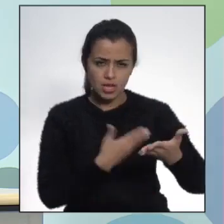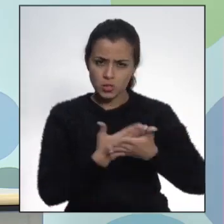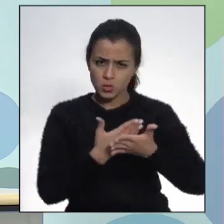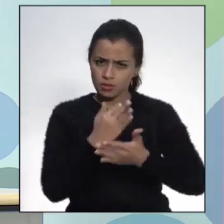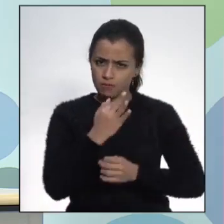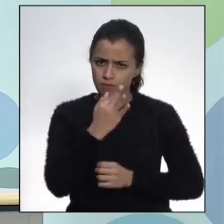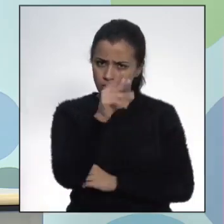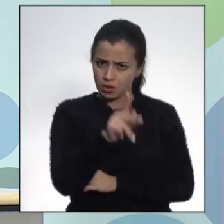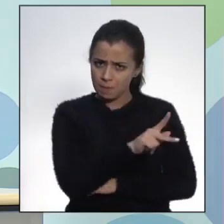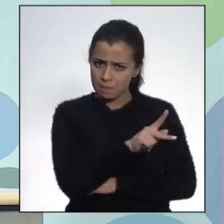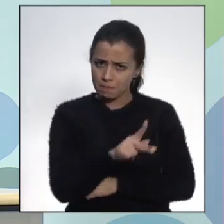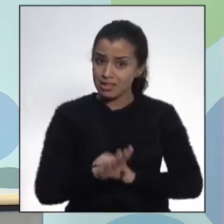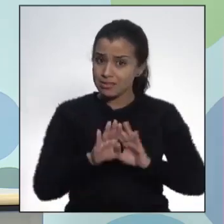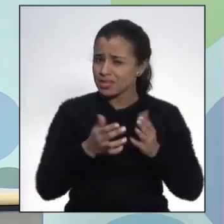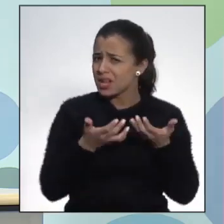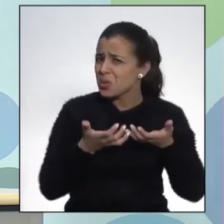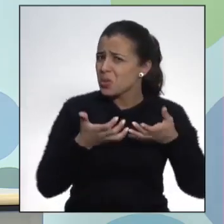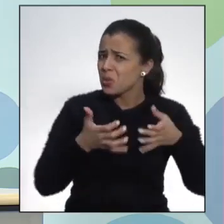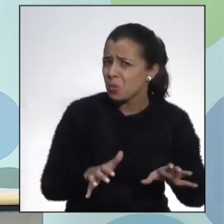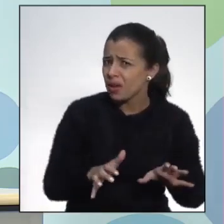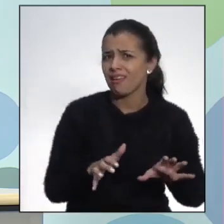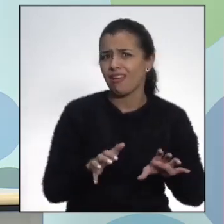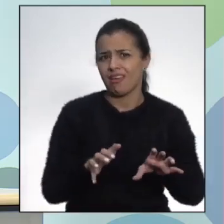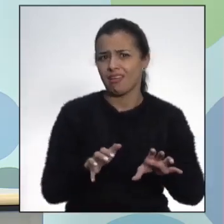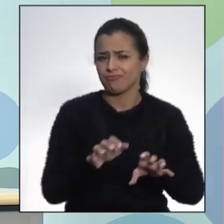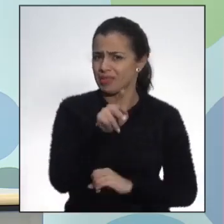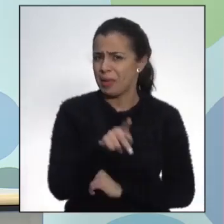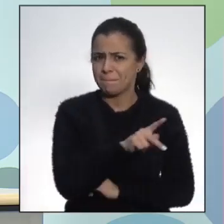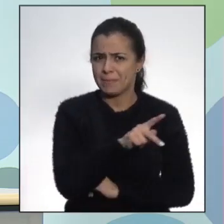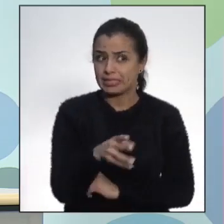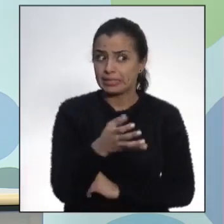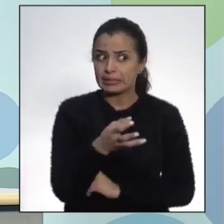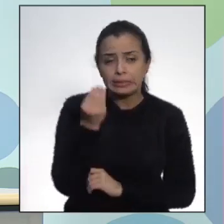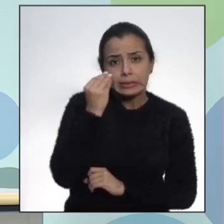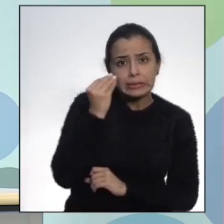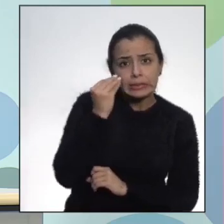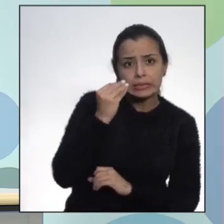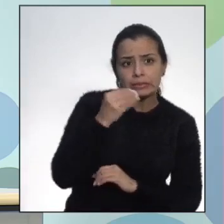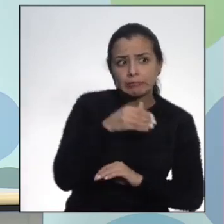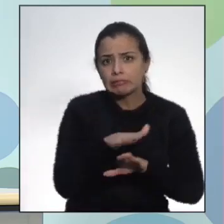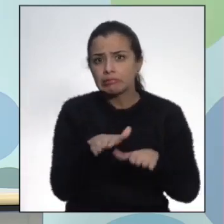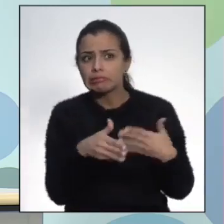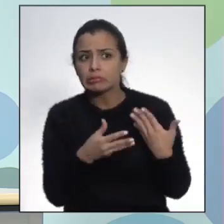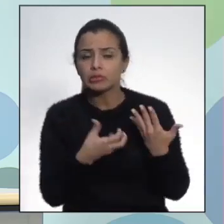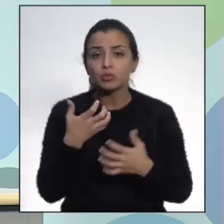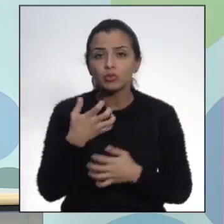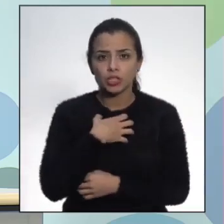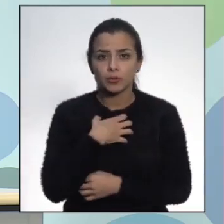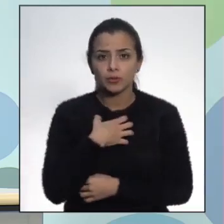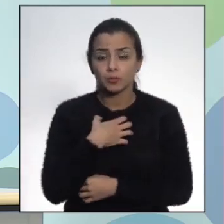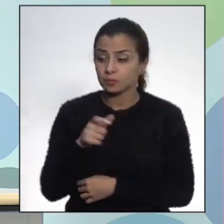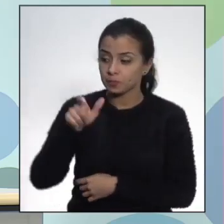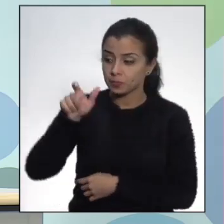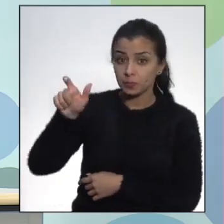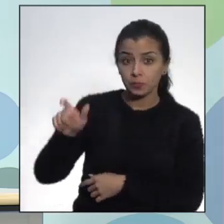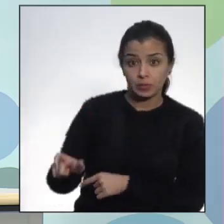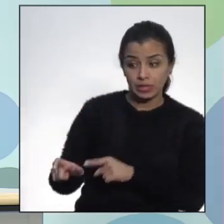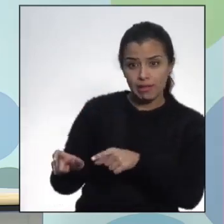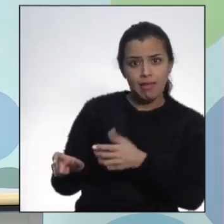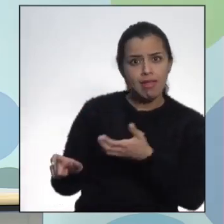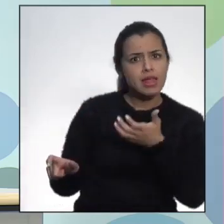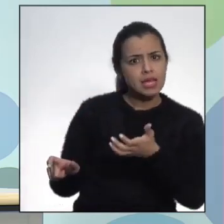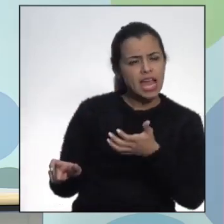quer de qualquer maneira fugir dessa obrigação. Ambrósio quer que todo mundo vá para o seio da igreja, ele quer que